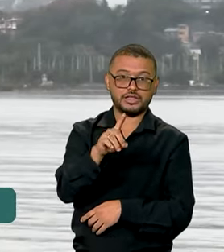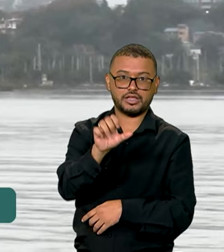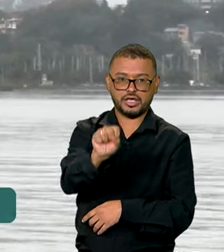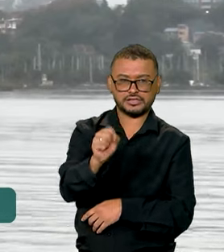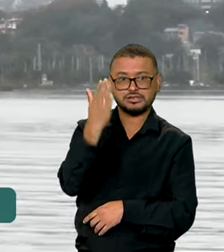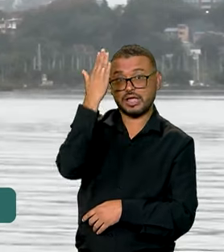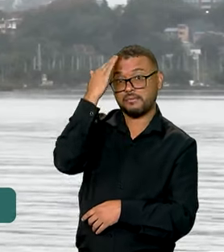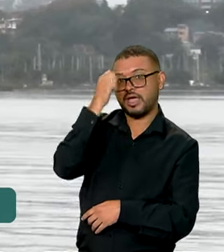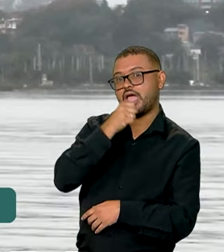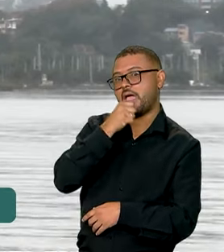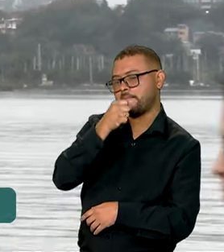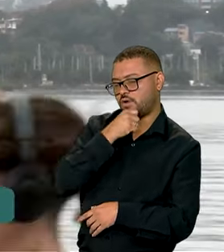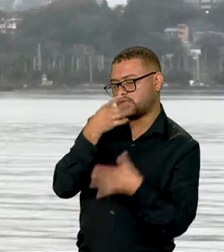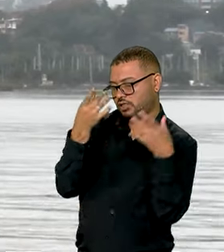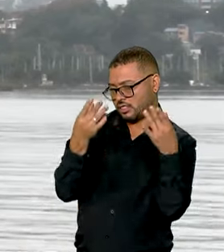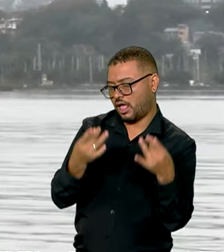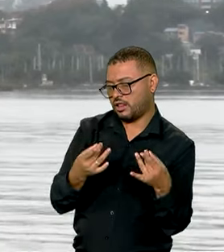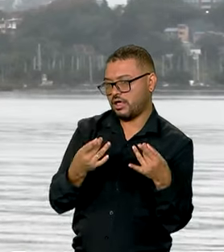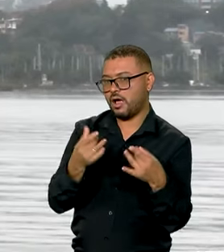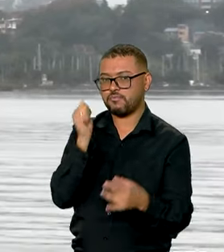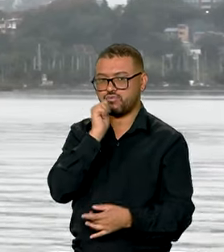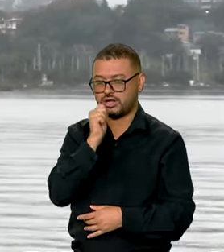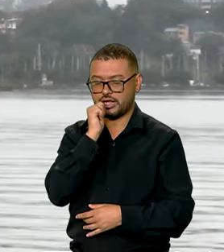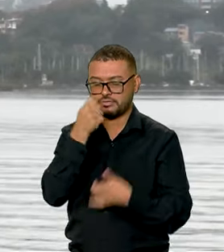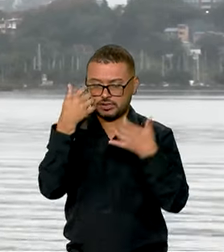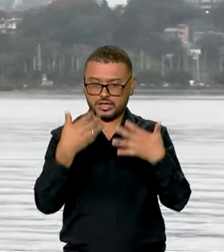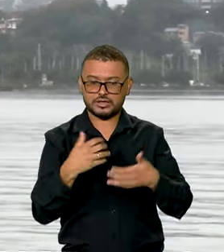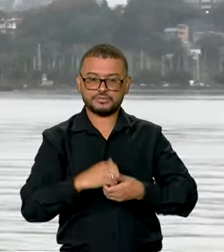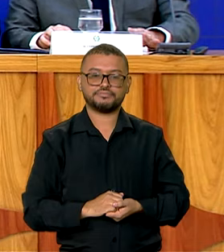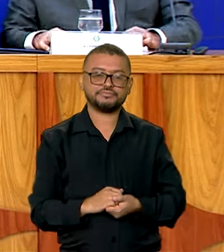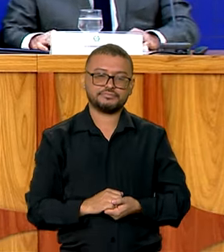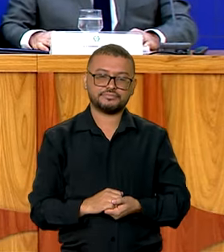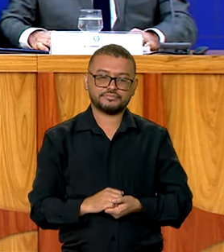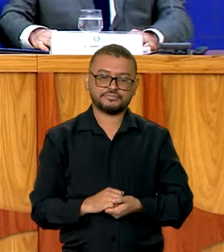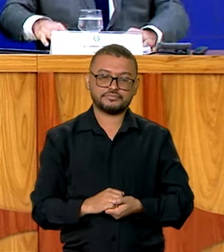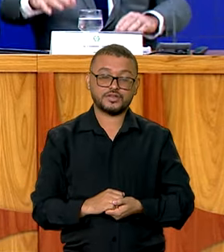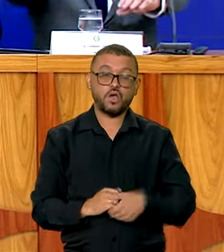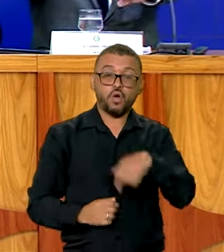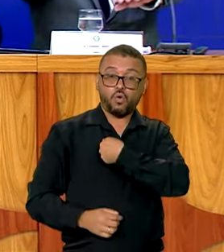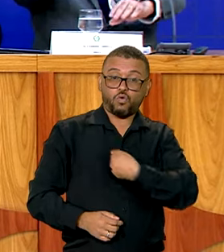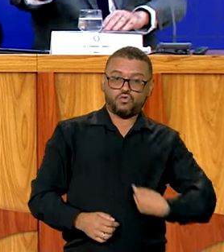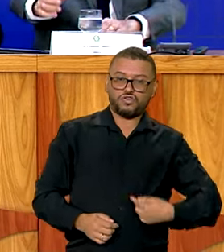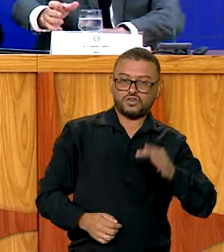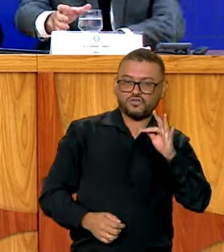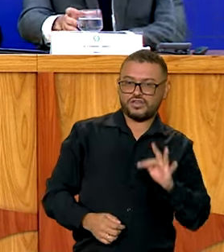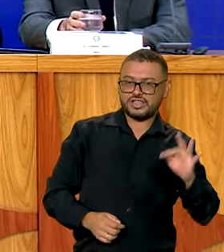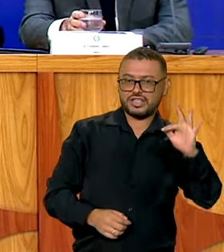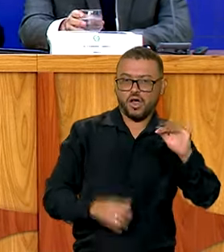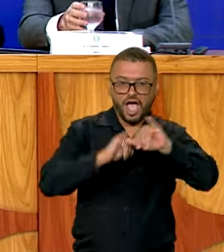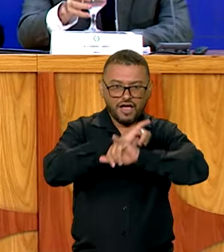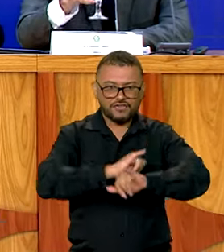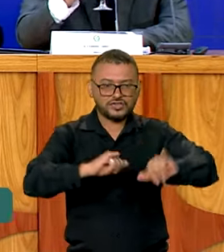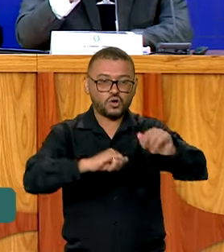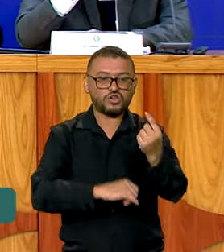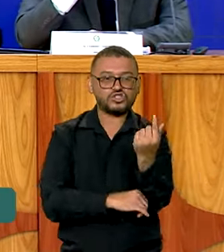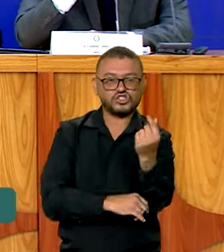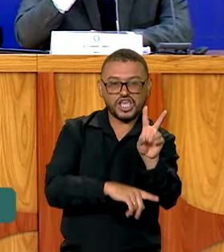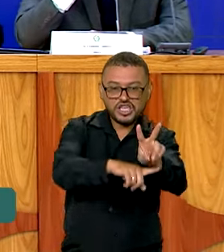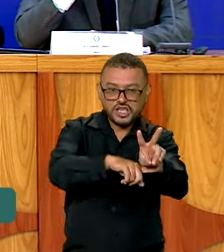Confira os detalhes na reportagem de Graciele Bittencourt. O governo federal anunciou uma linha de